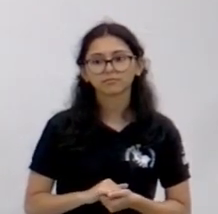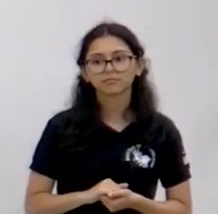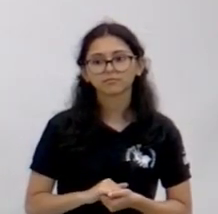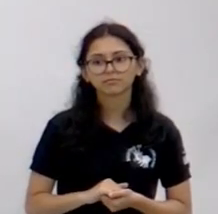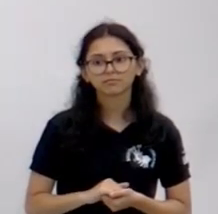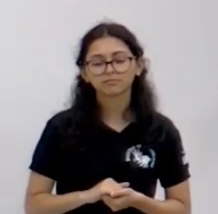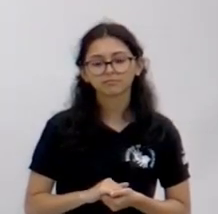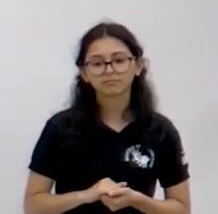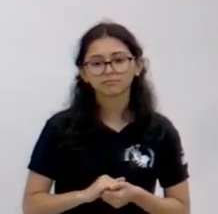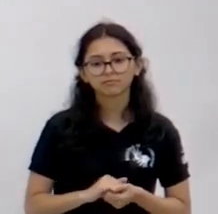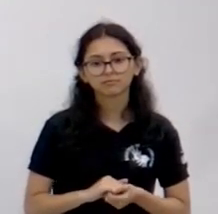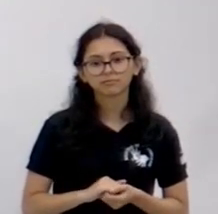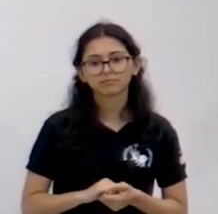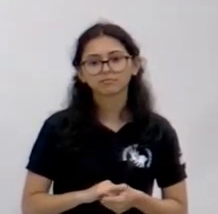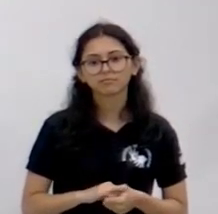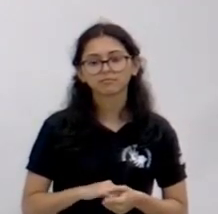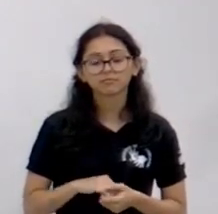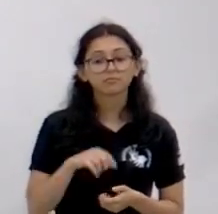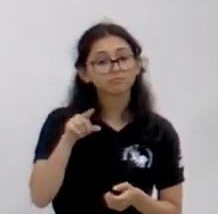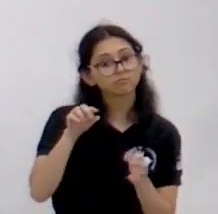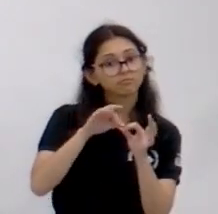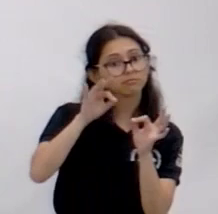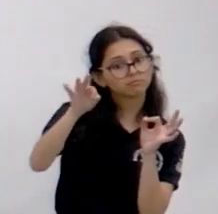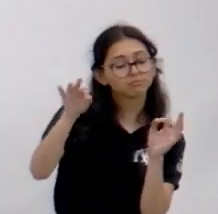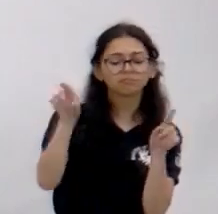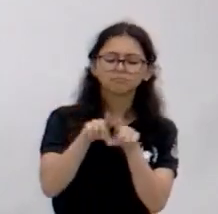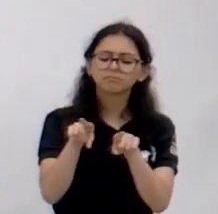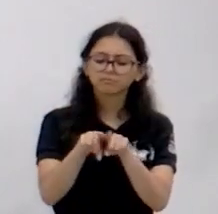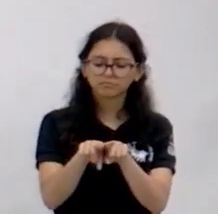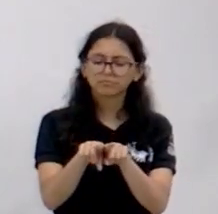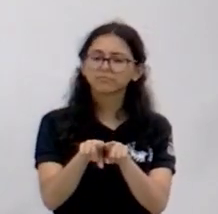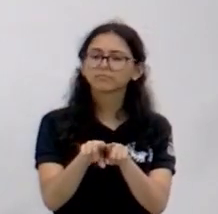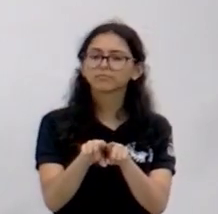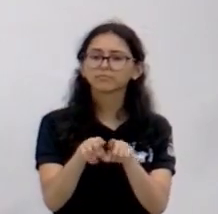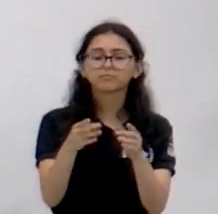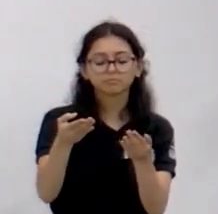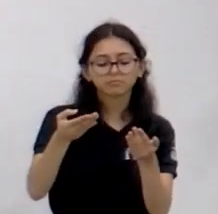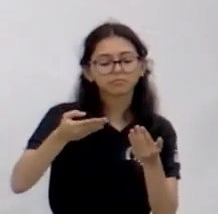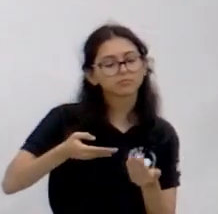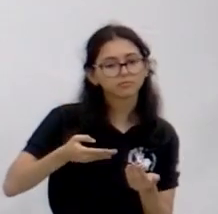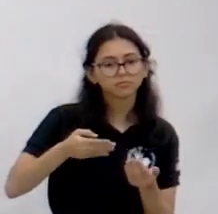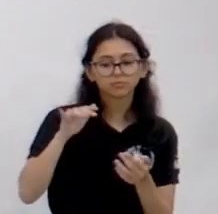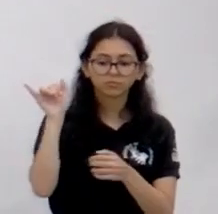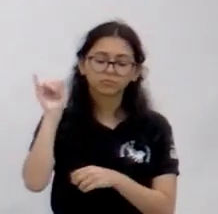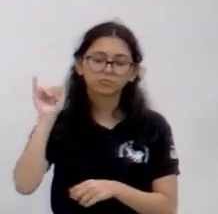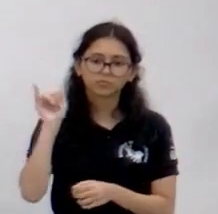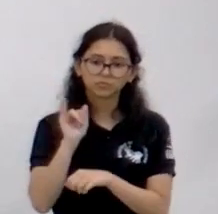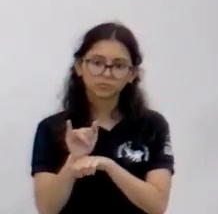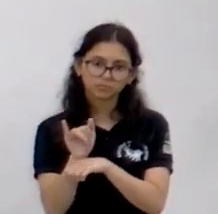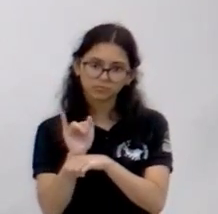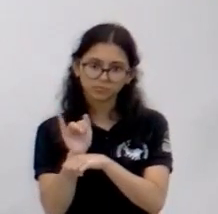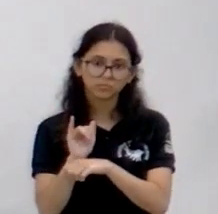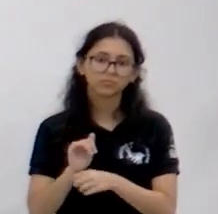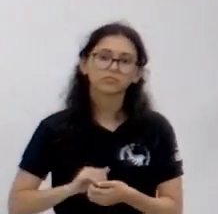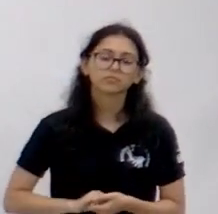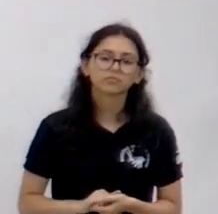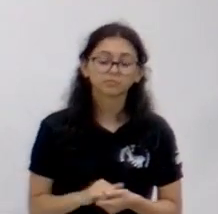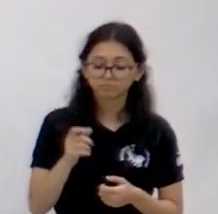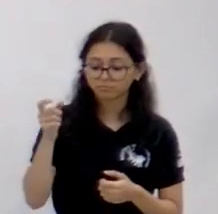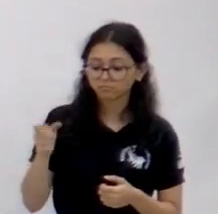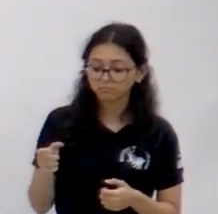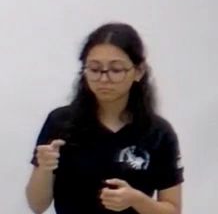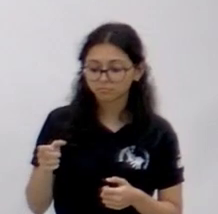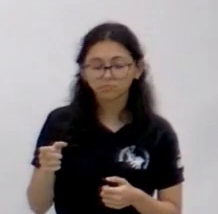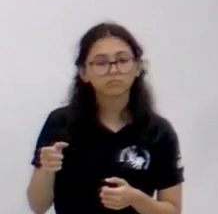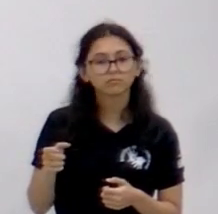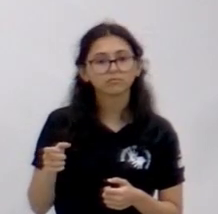Pode fazer, pode falar, você que está em casa, quem sabe também possa lembrar de alguns valentes da Bíblia, alguém que recebeu um